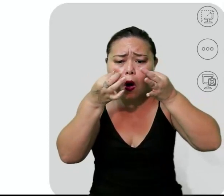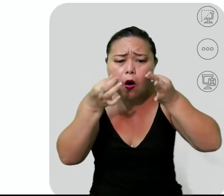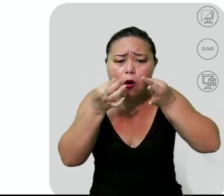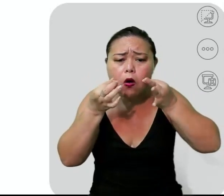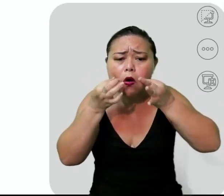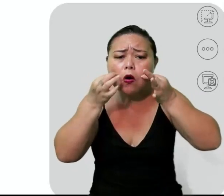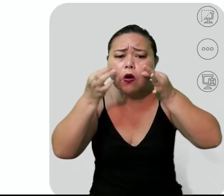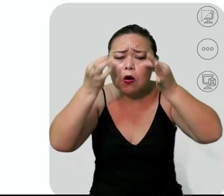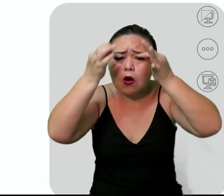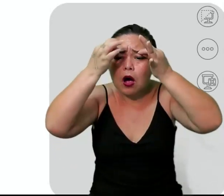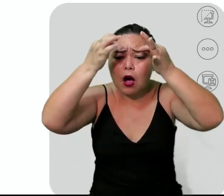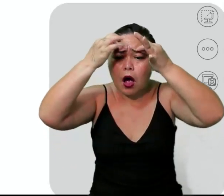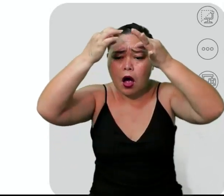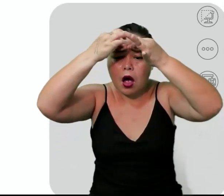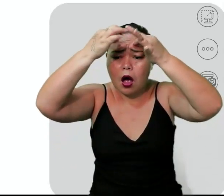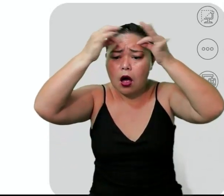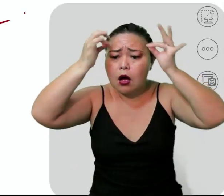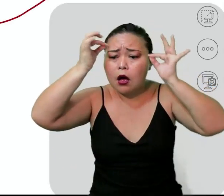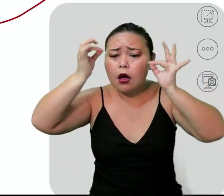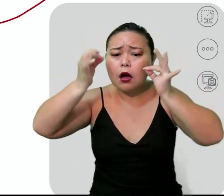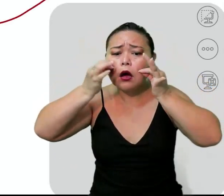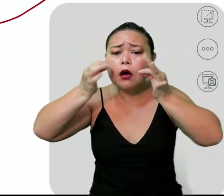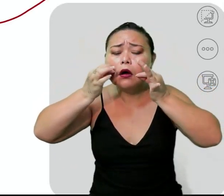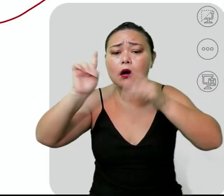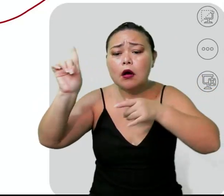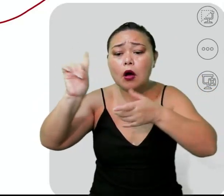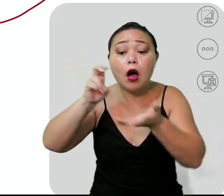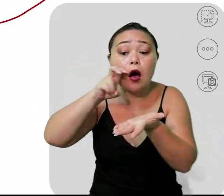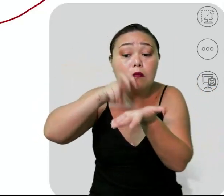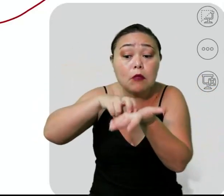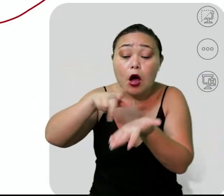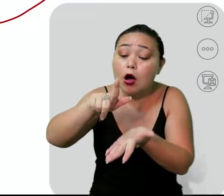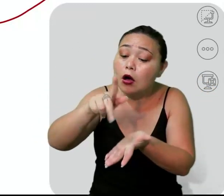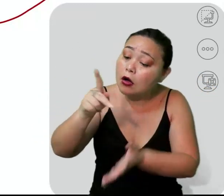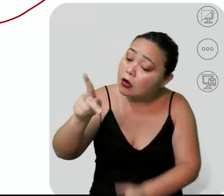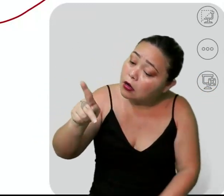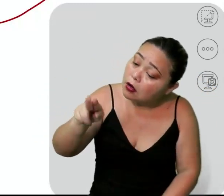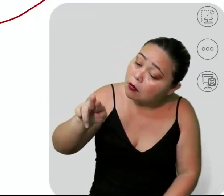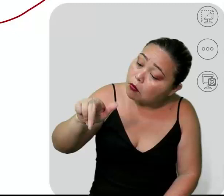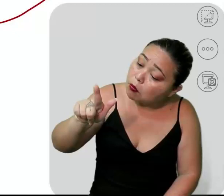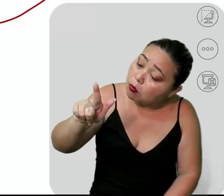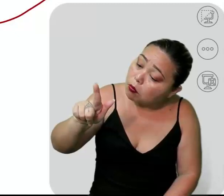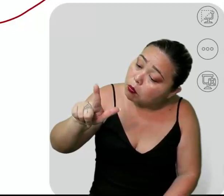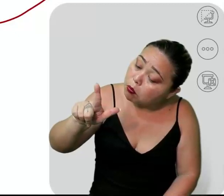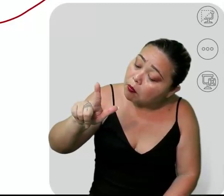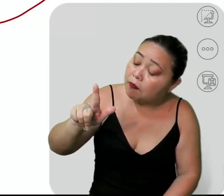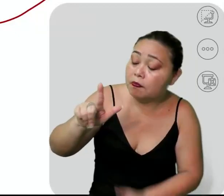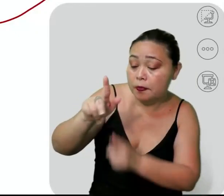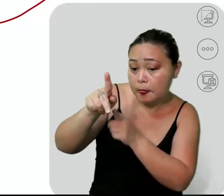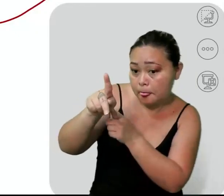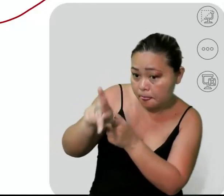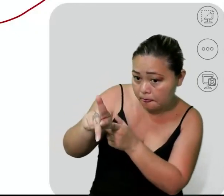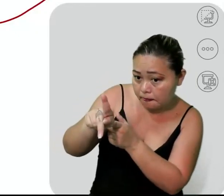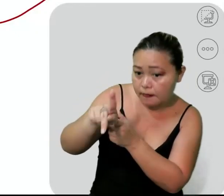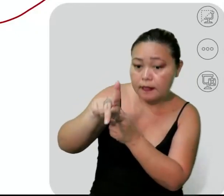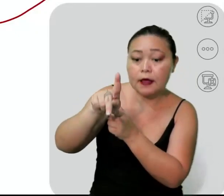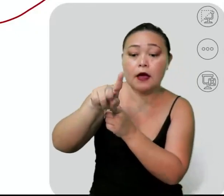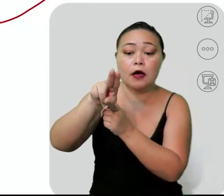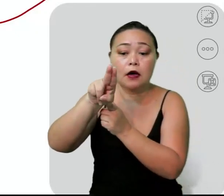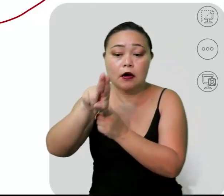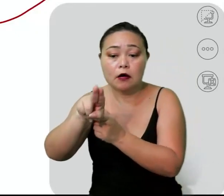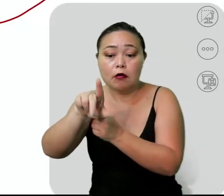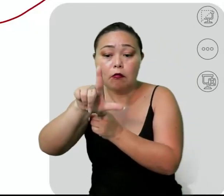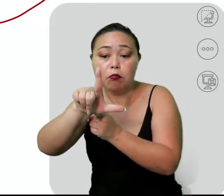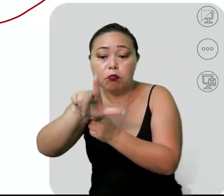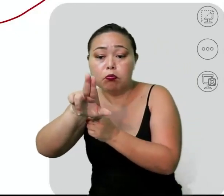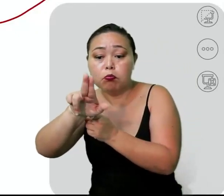aí. E foi devido à pulga que veio do roedor. Assim também como fala que